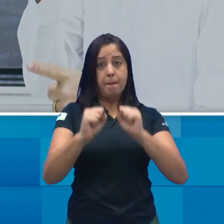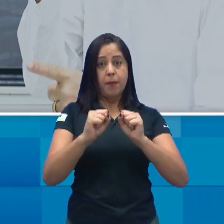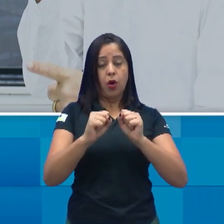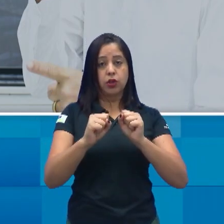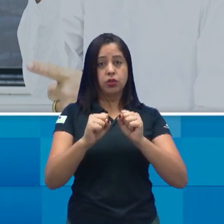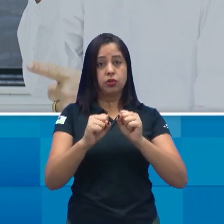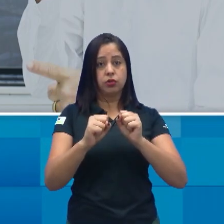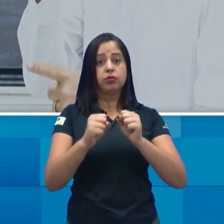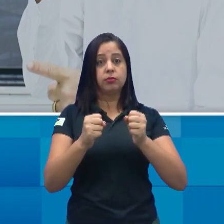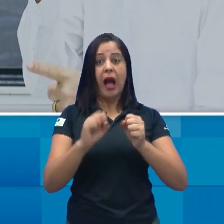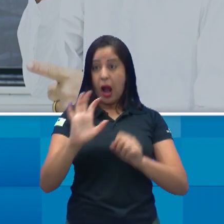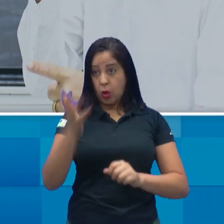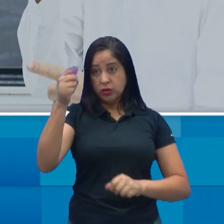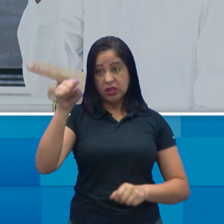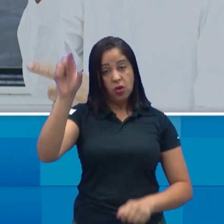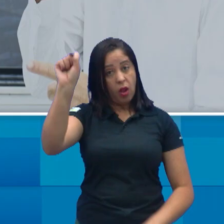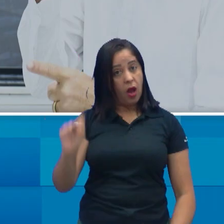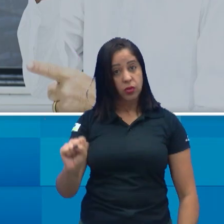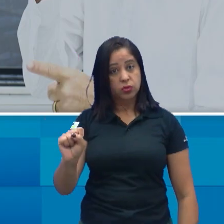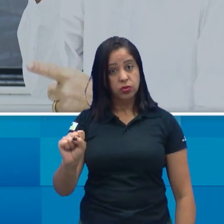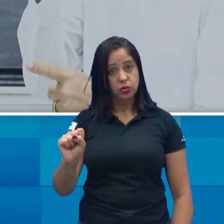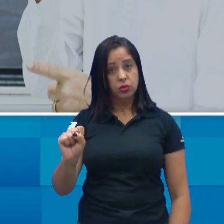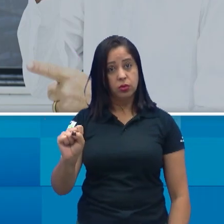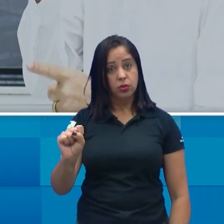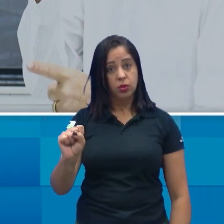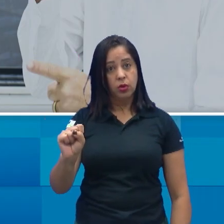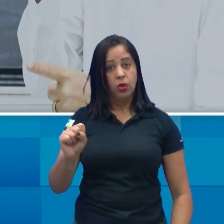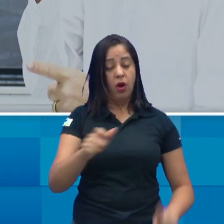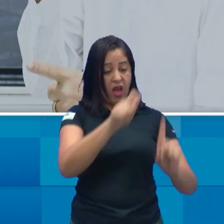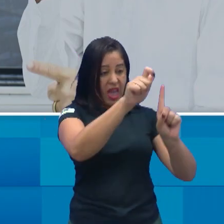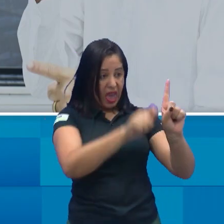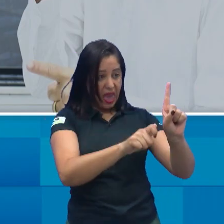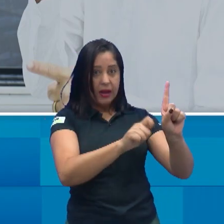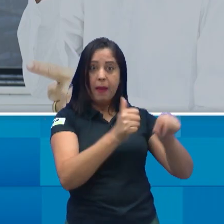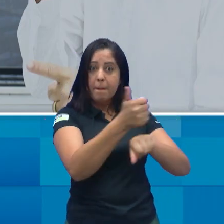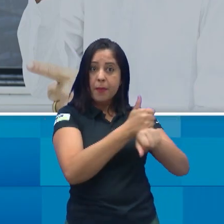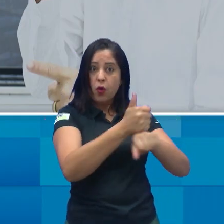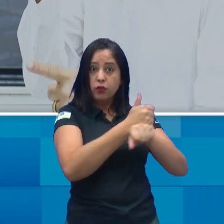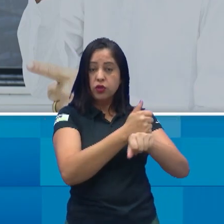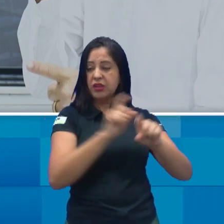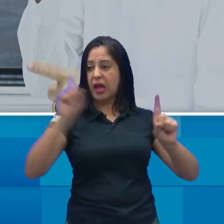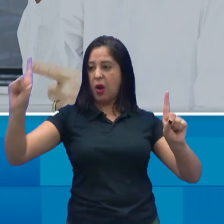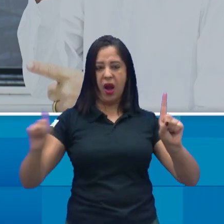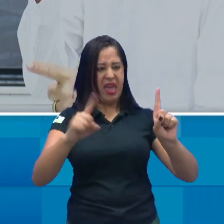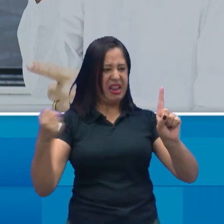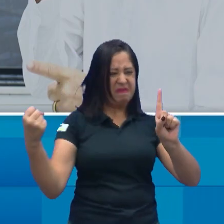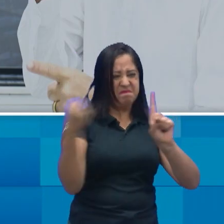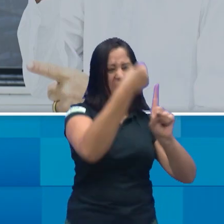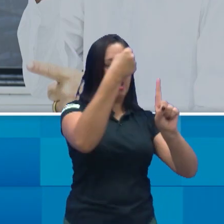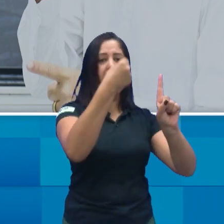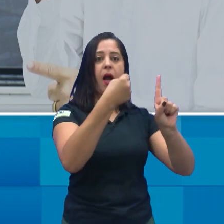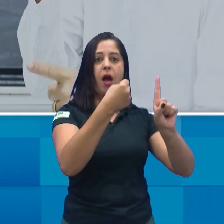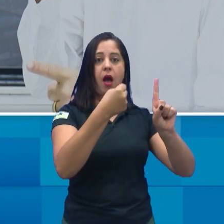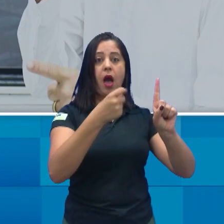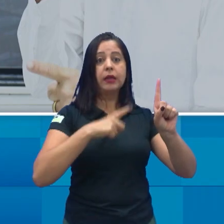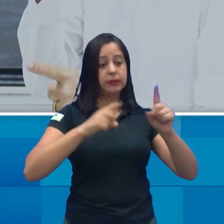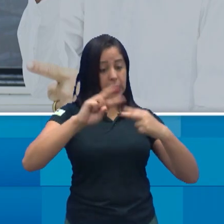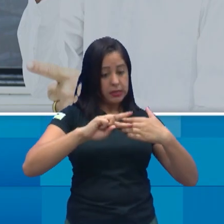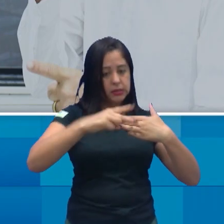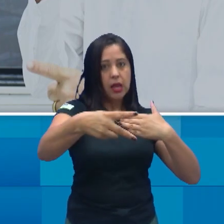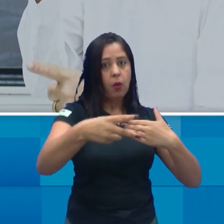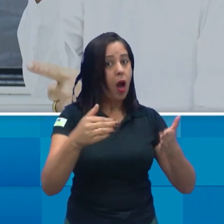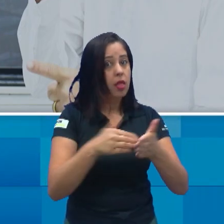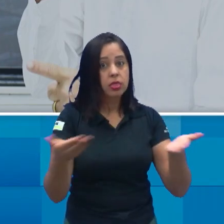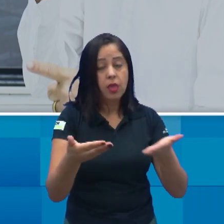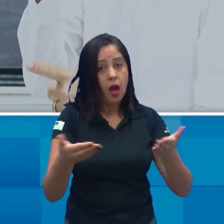no Sul, há alguns anos atrás. Um atleta profissional tomou um soco no rosto, ele tem sequelas até hoje.